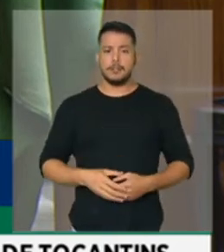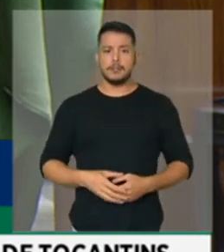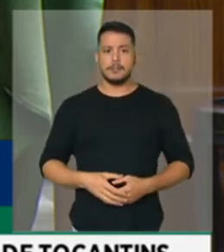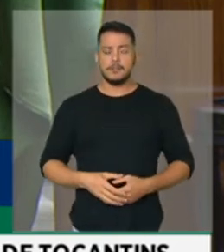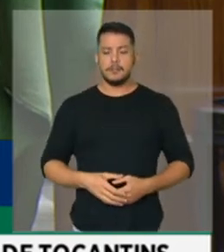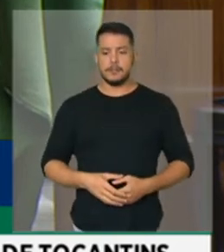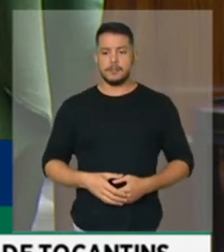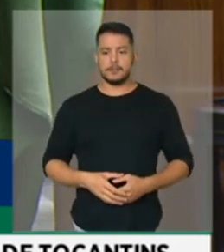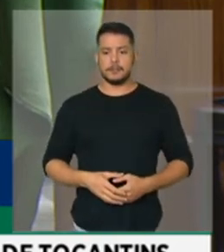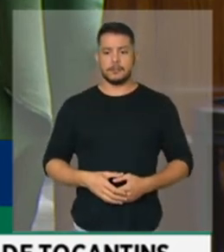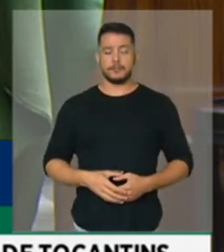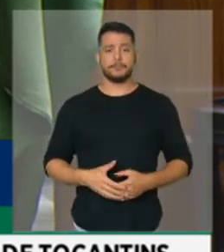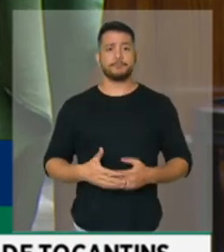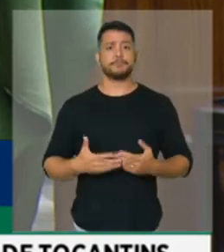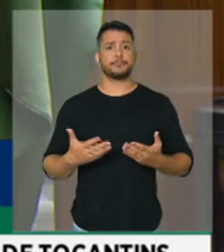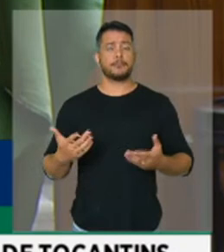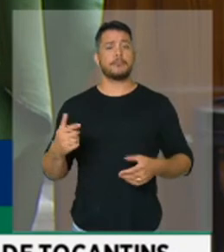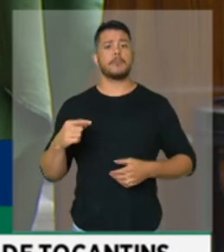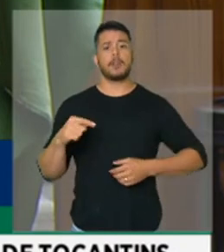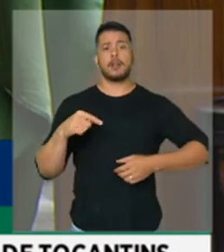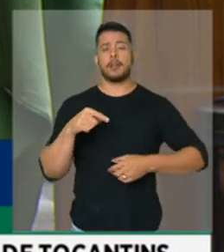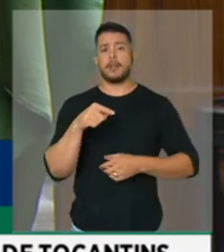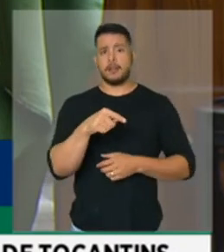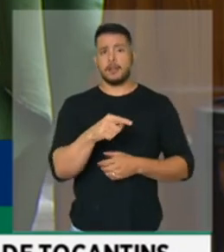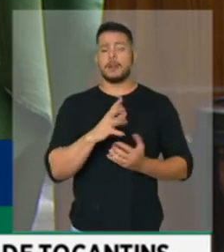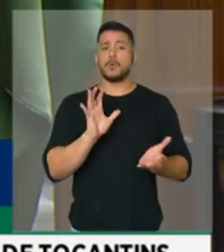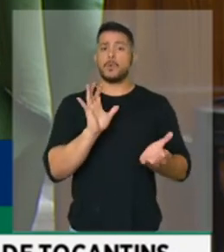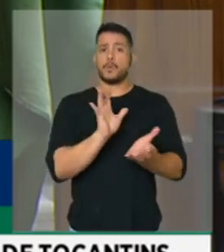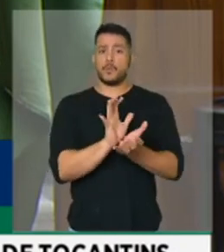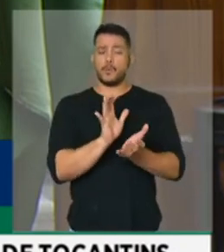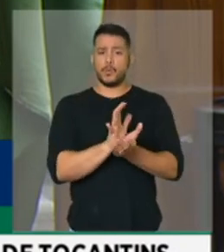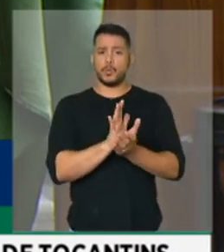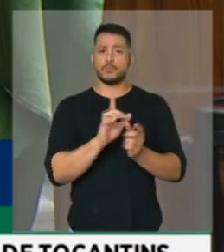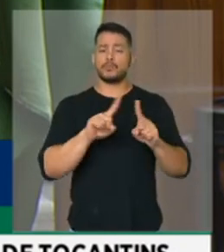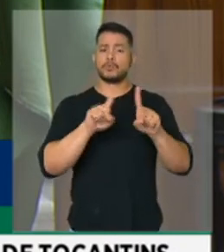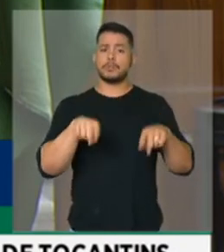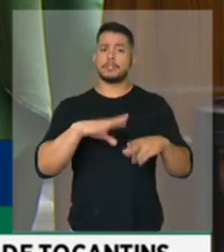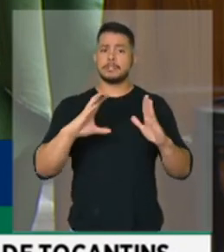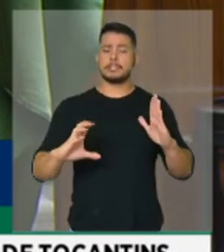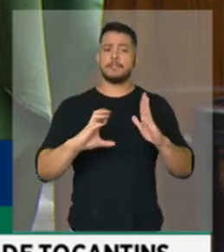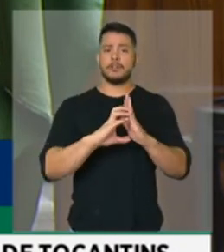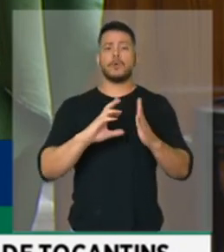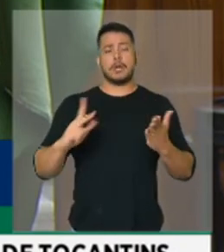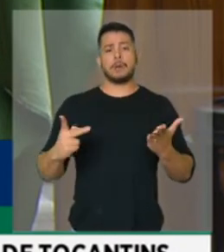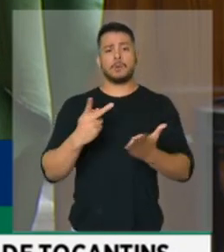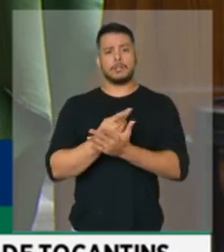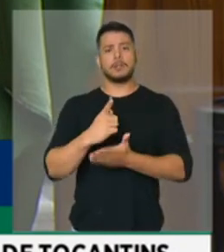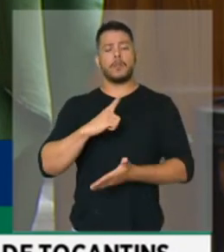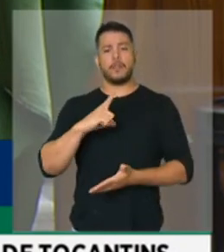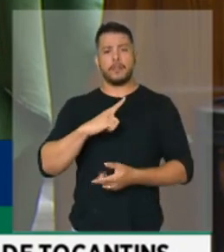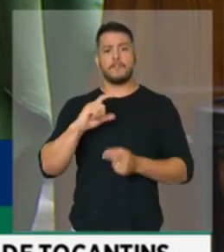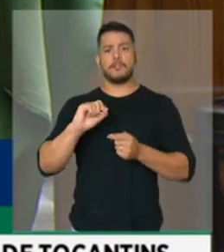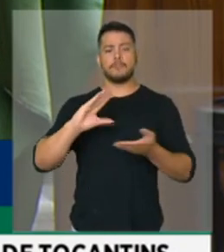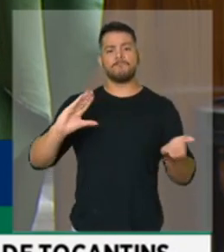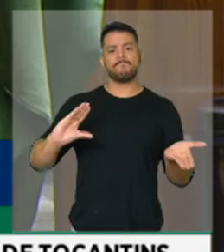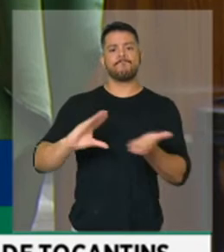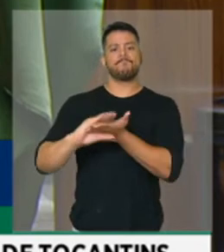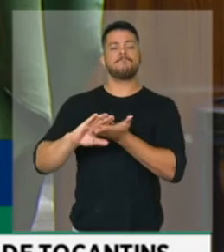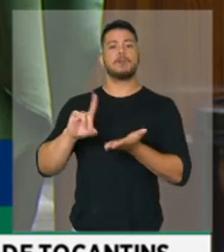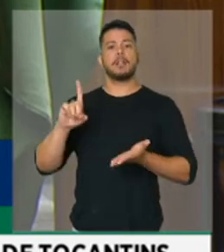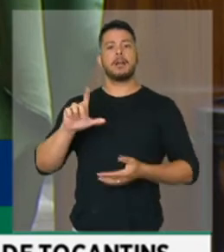A situação jurídica desses servidores veio a ser impugnada no Supremo Tribunal Federal por meio da ação direta de constitucionalidade